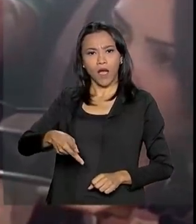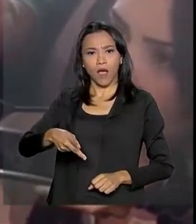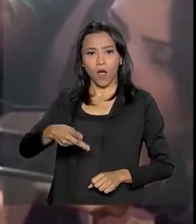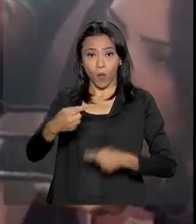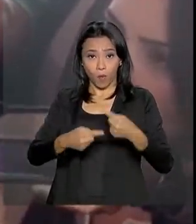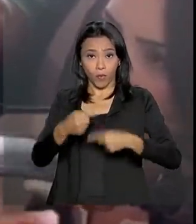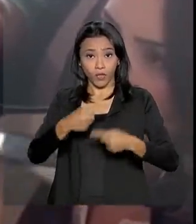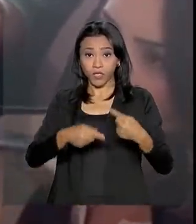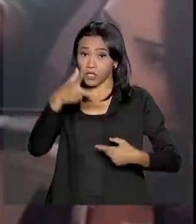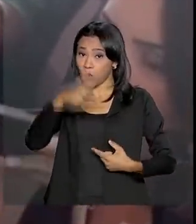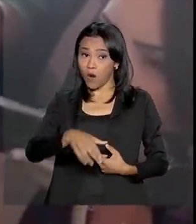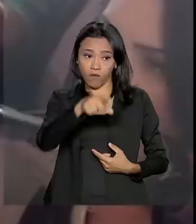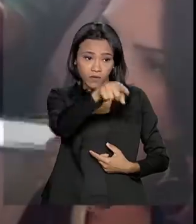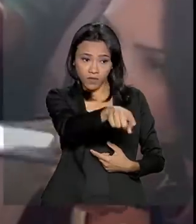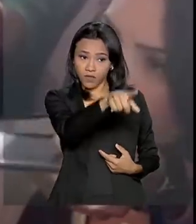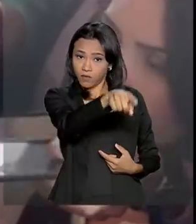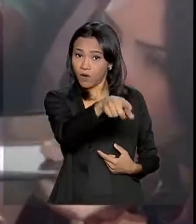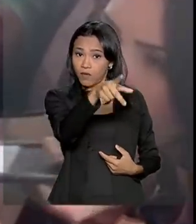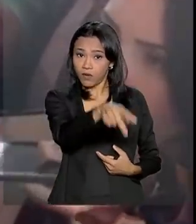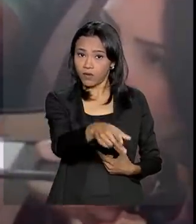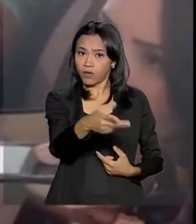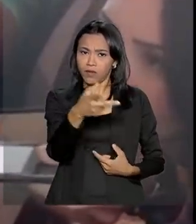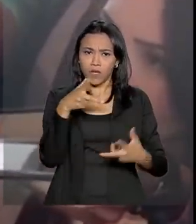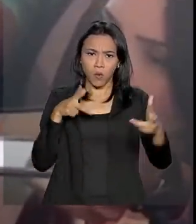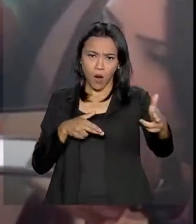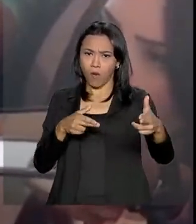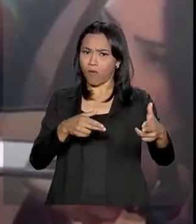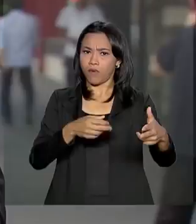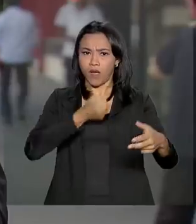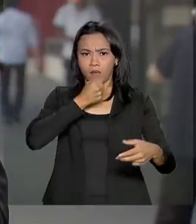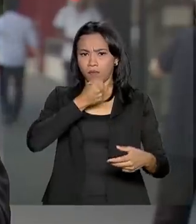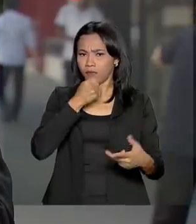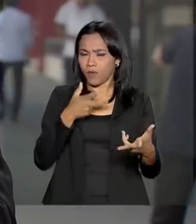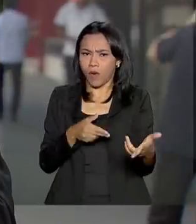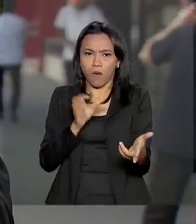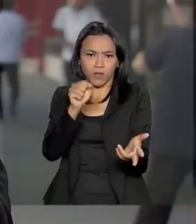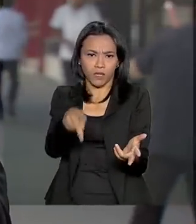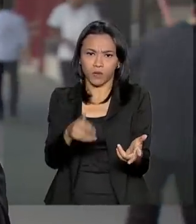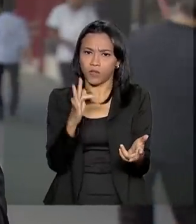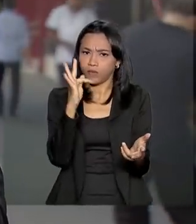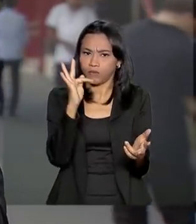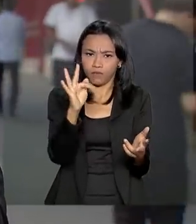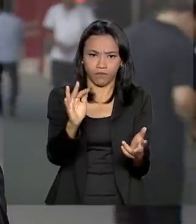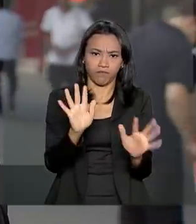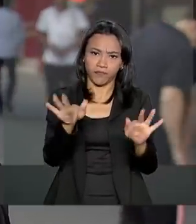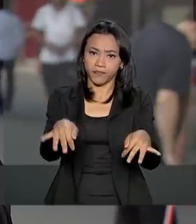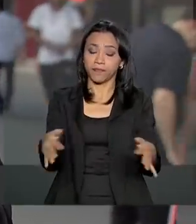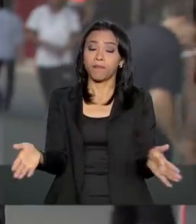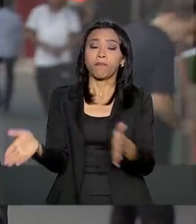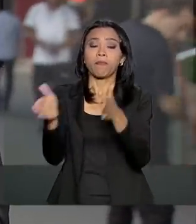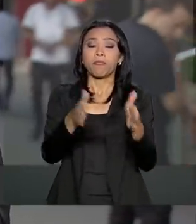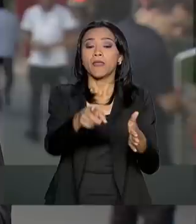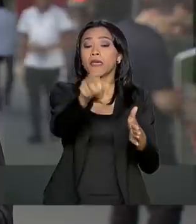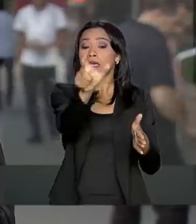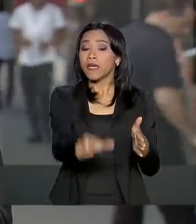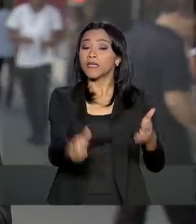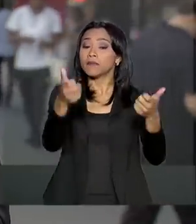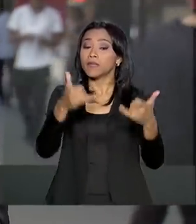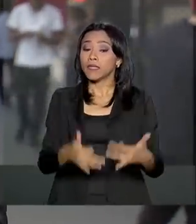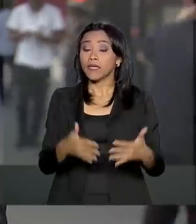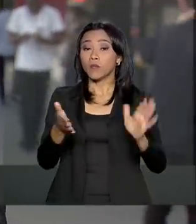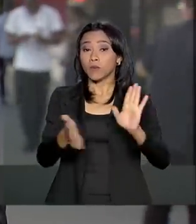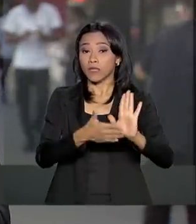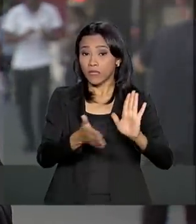O jornalista vai ter a mesma aposentadoria de um político, vai ser igualzinho lá no final. O texto final da reforma da Previdência é resultado de